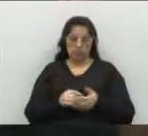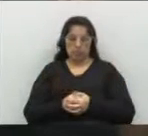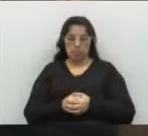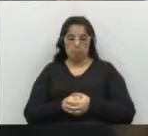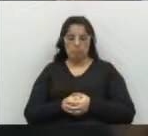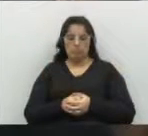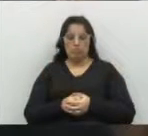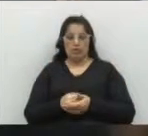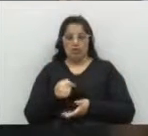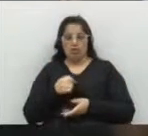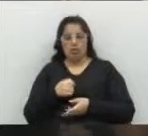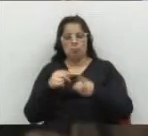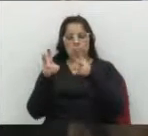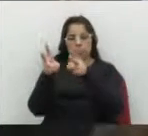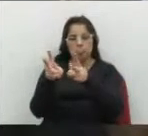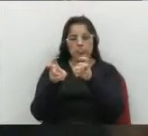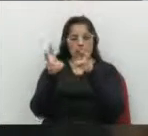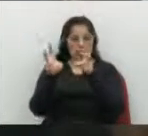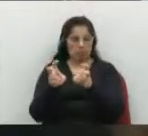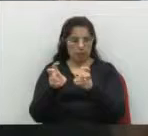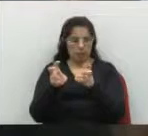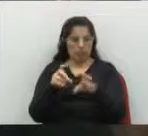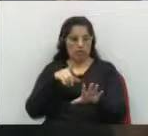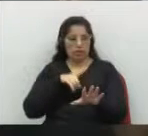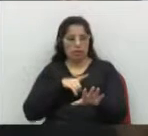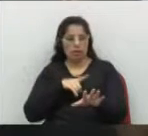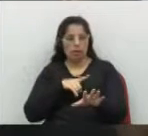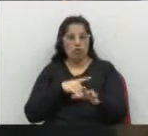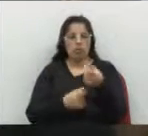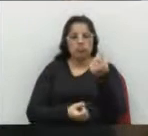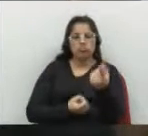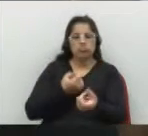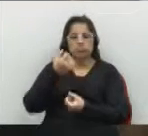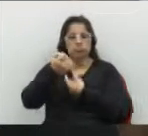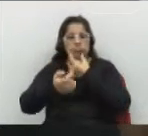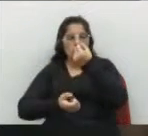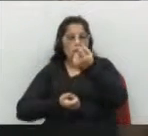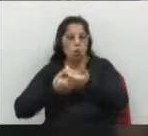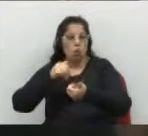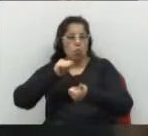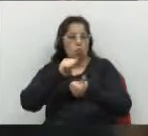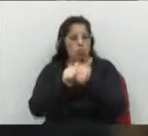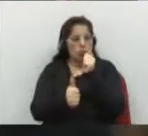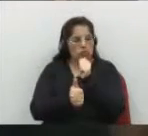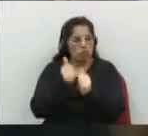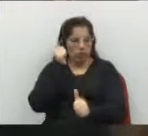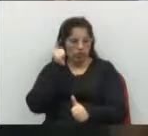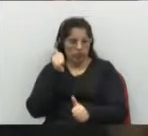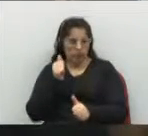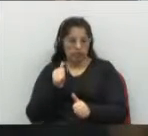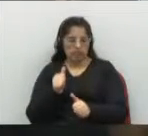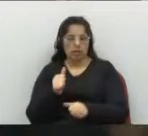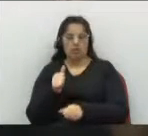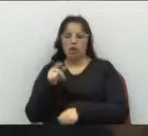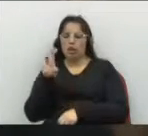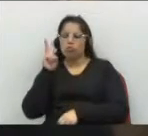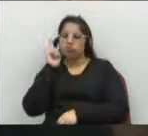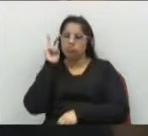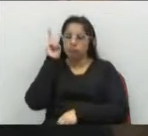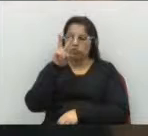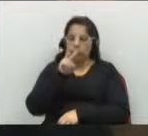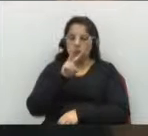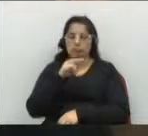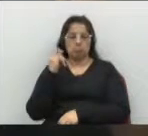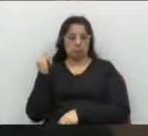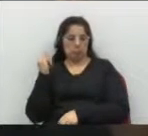prefeitura só está investindo em alguns tipos de esporte. Muito bom o esporte, estava lá, presenciei,